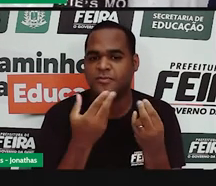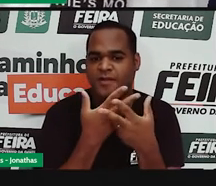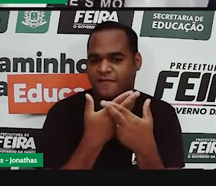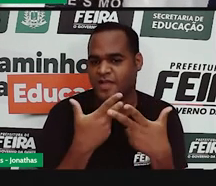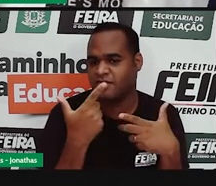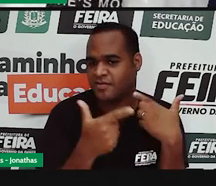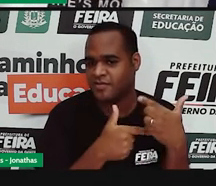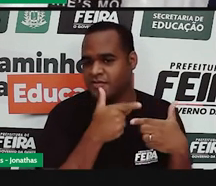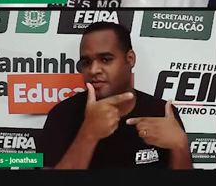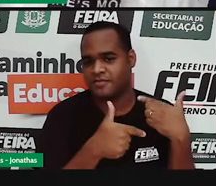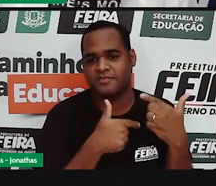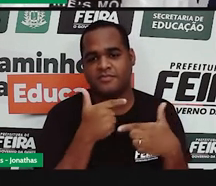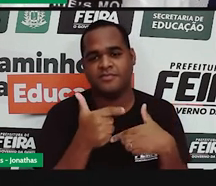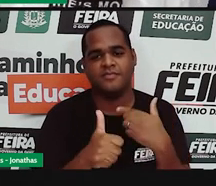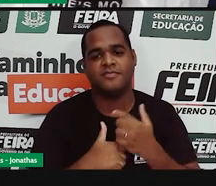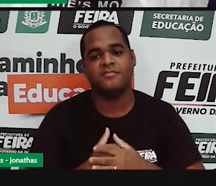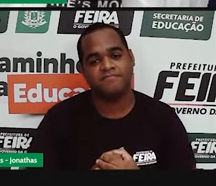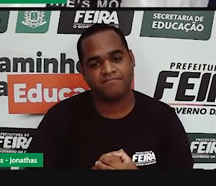Bem,